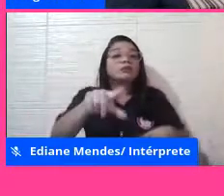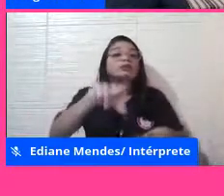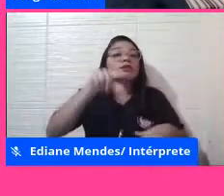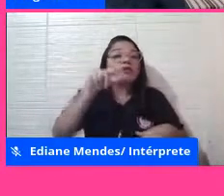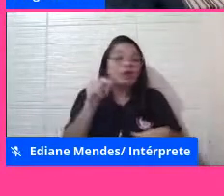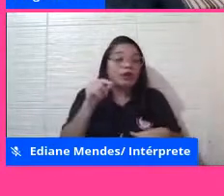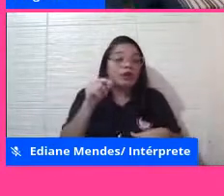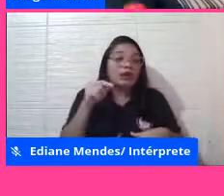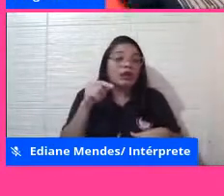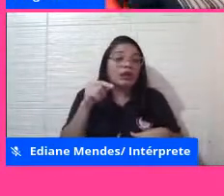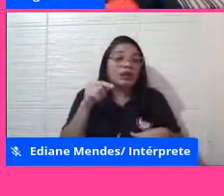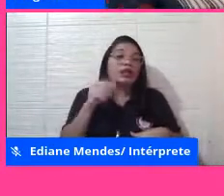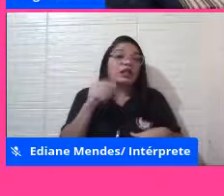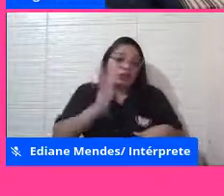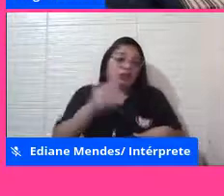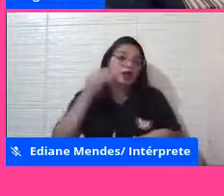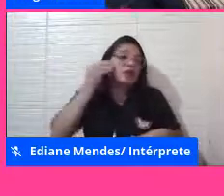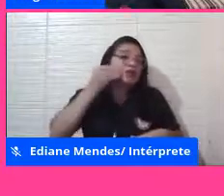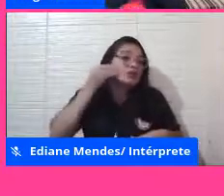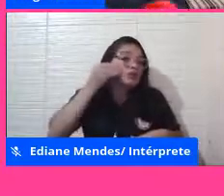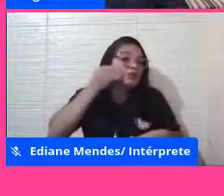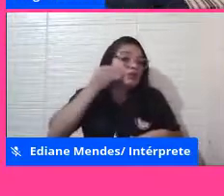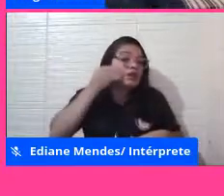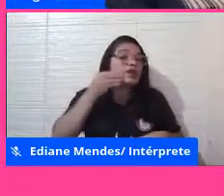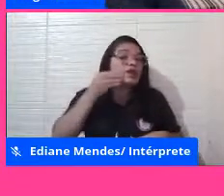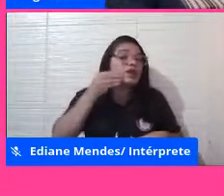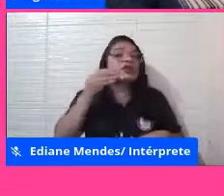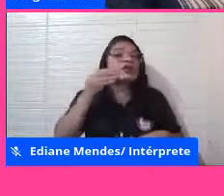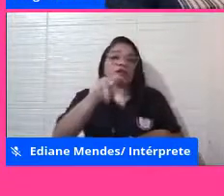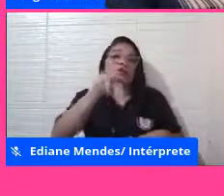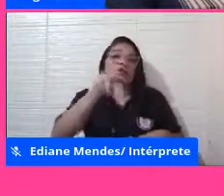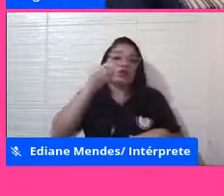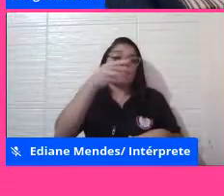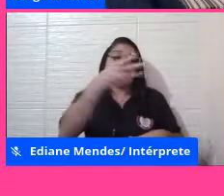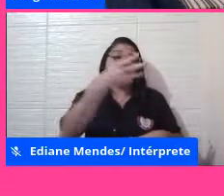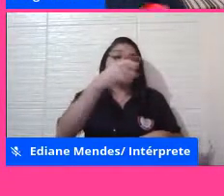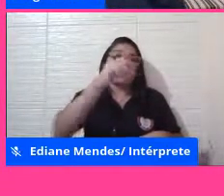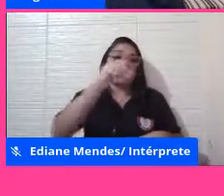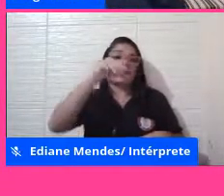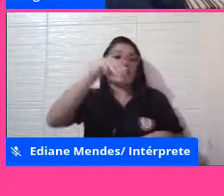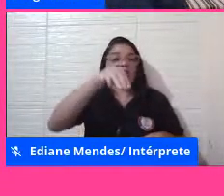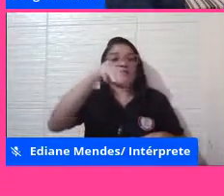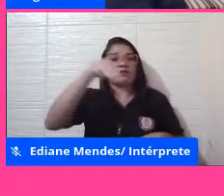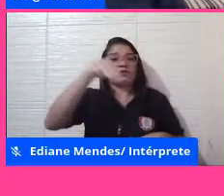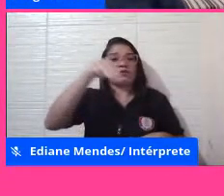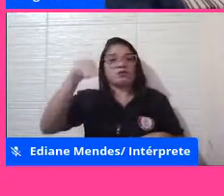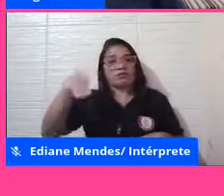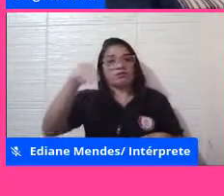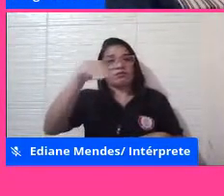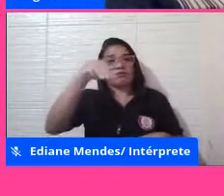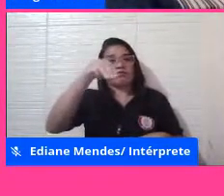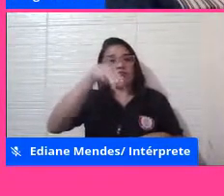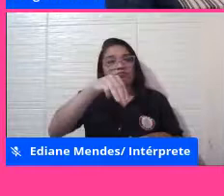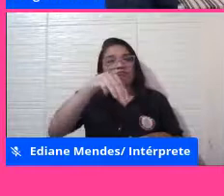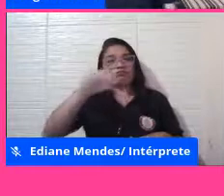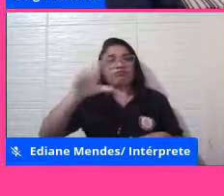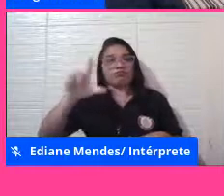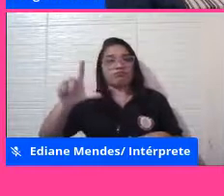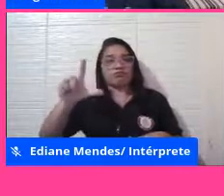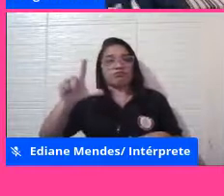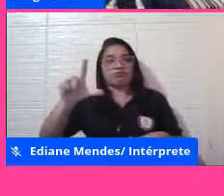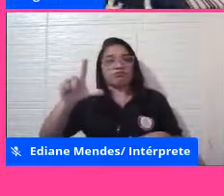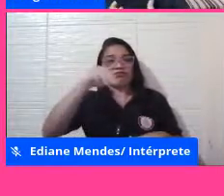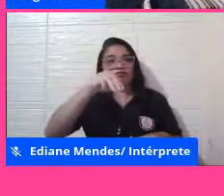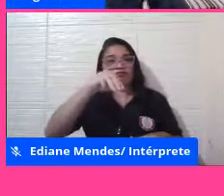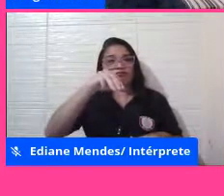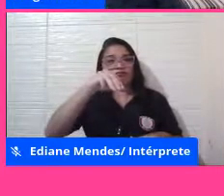um círculo de 30 milímetros, mas pode ser o tamanho que você quiser, dependendo do tamanho do porta-copo que você quer utilizar.